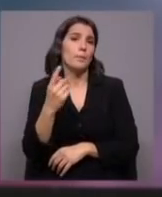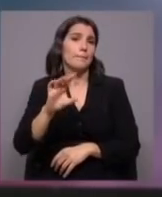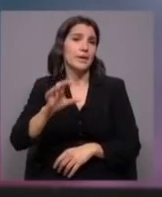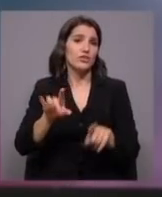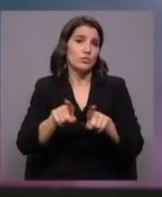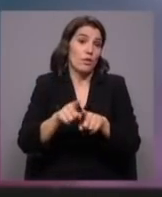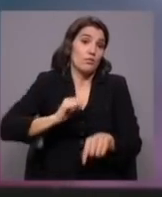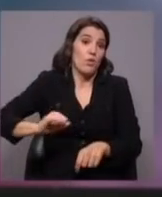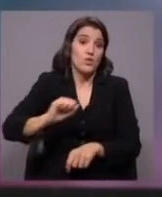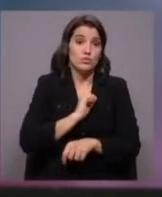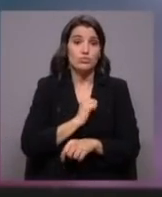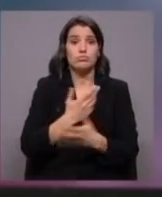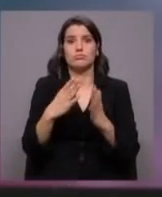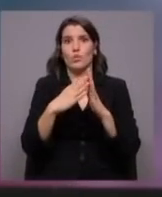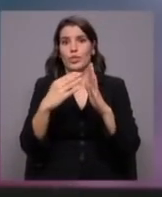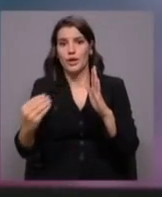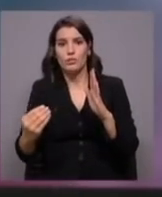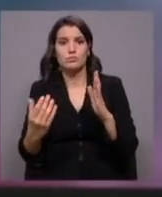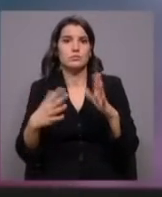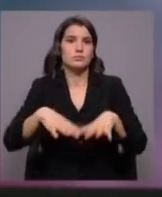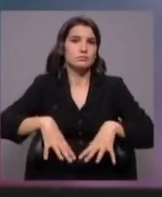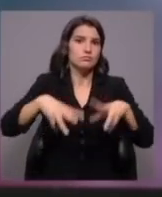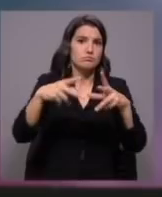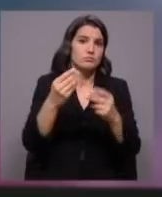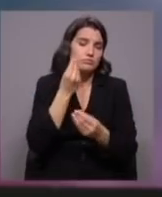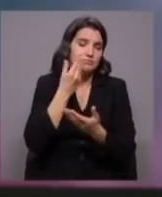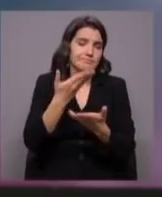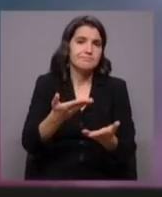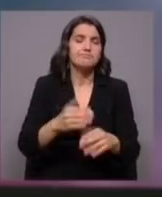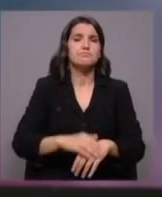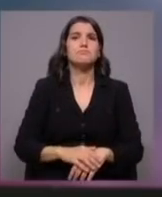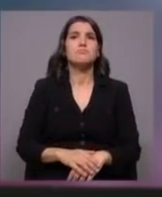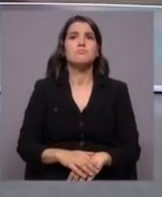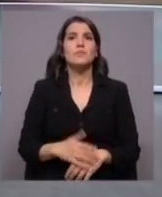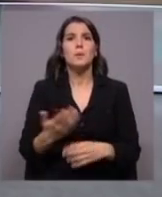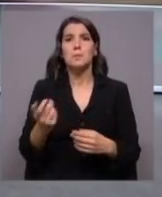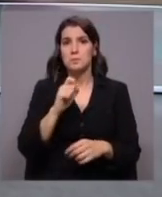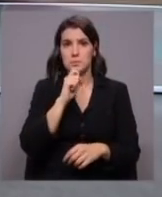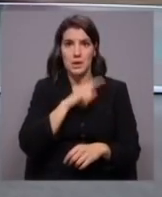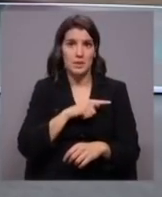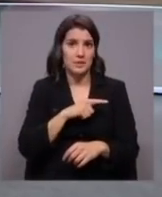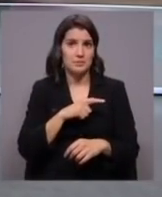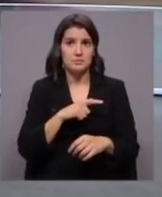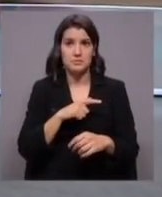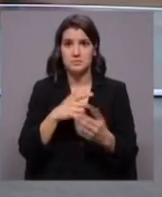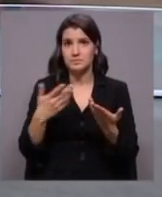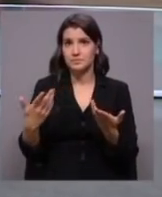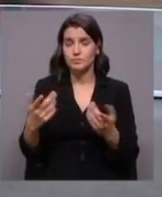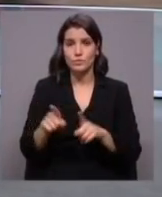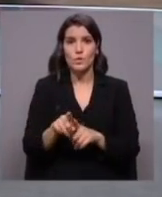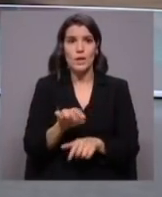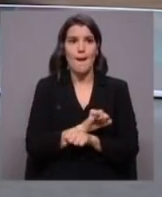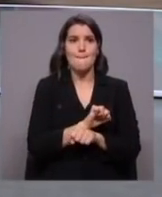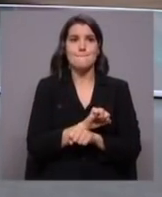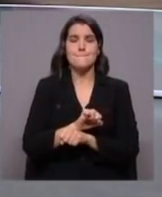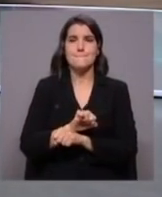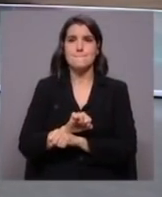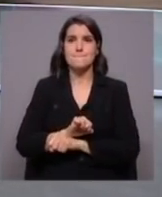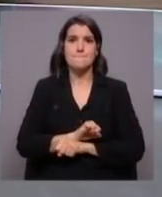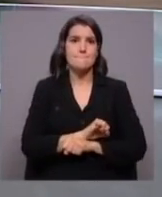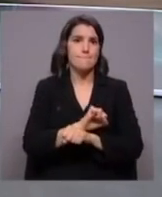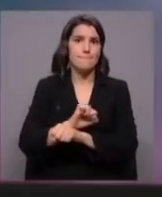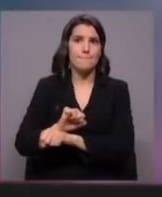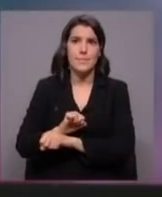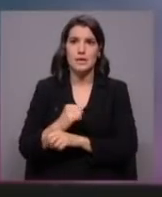como o nosso, com o modelo de crescimento que tem, pode sair desta camisa de forças em que temos